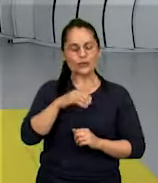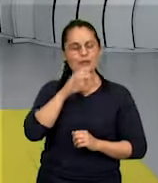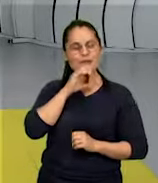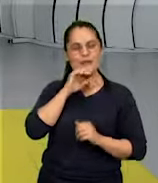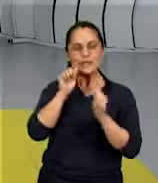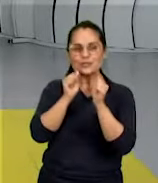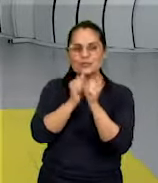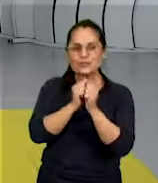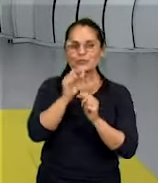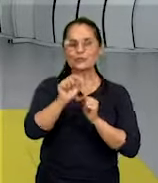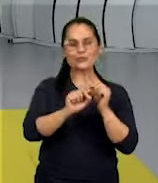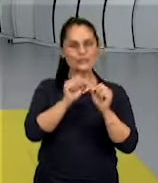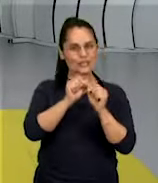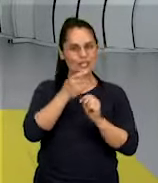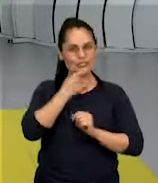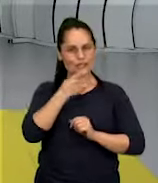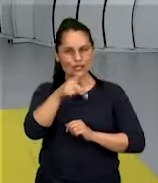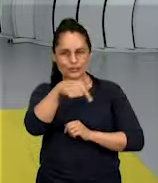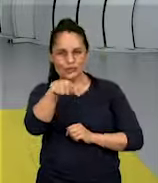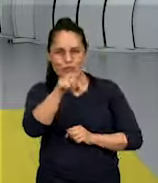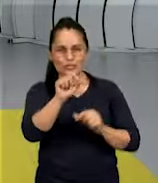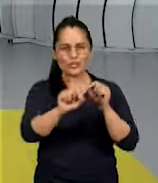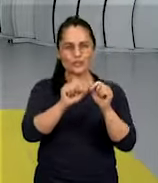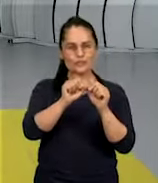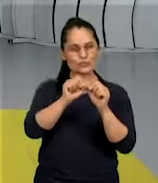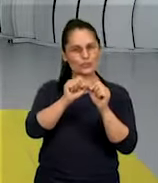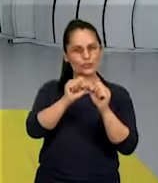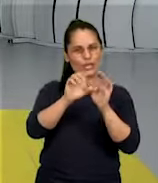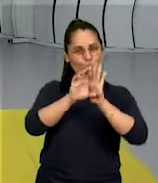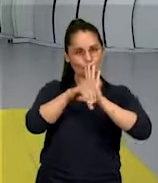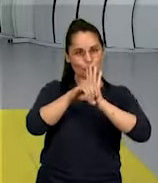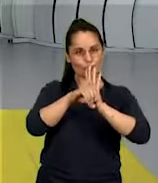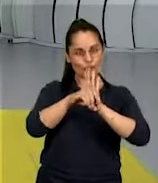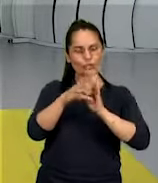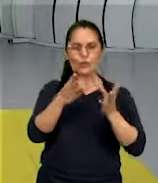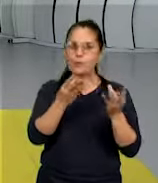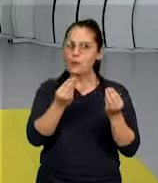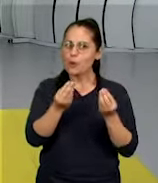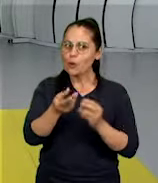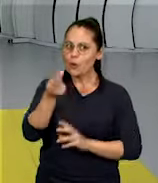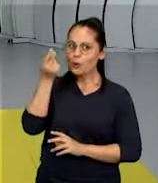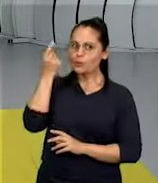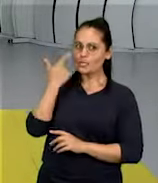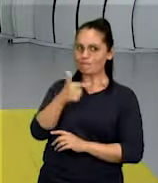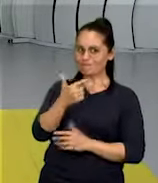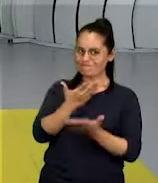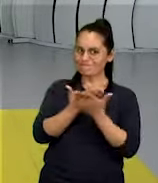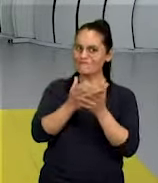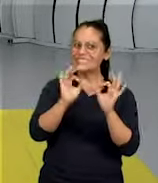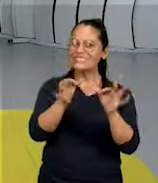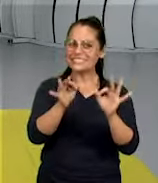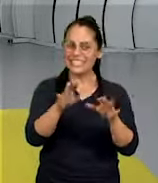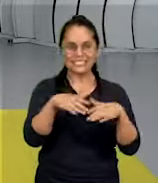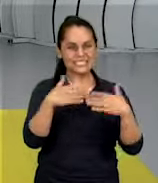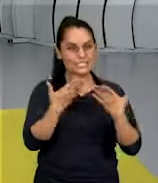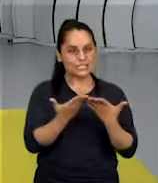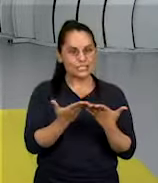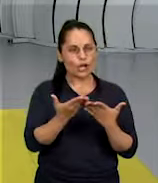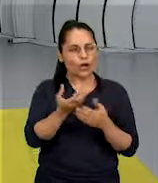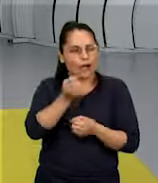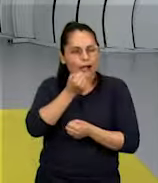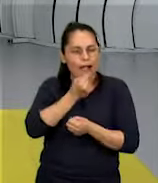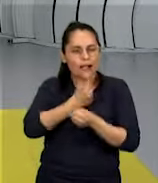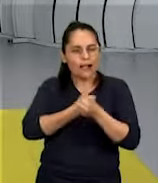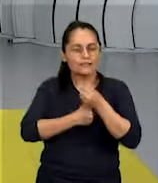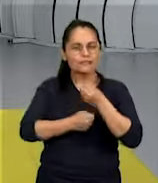vamos estar aqui falando com vocês sobre esse conteúdo que tem bastante tempo que vocês não têm aula, né? Pois é, vocês tiveram aula,